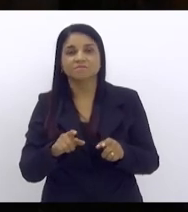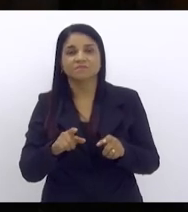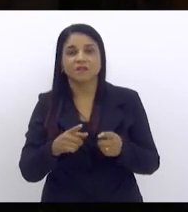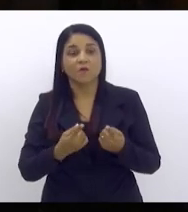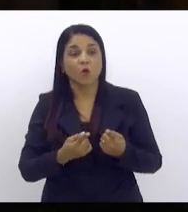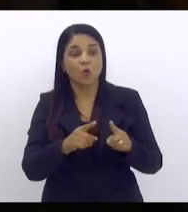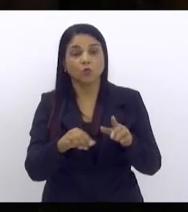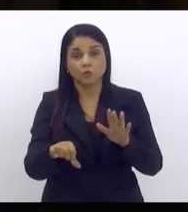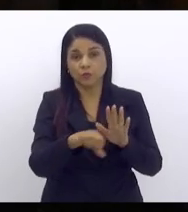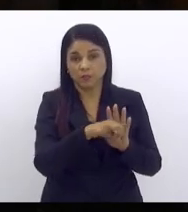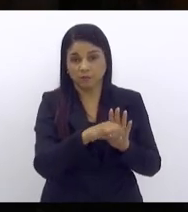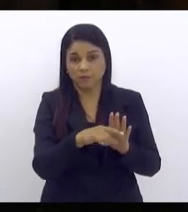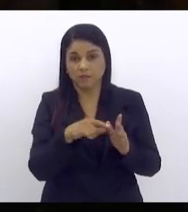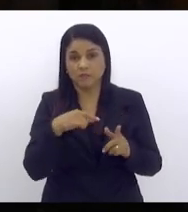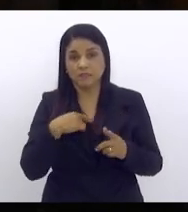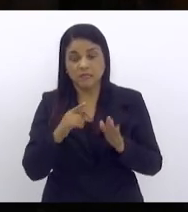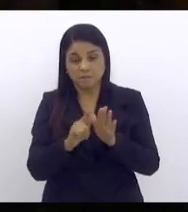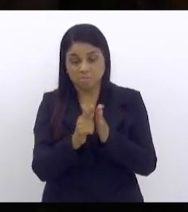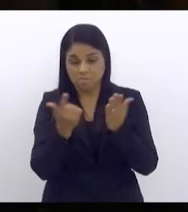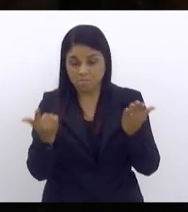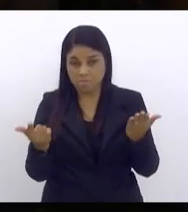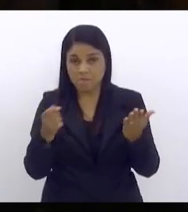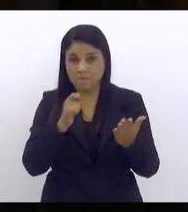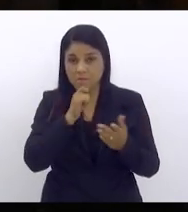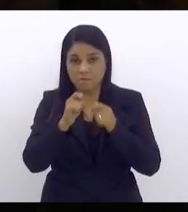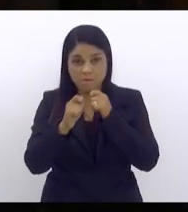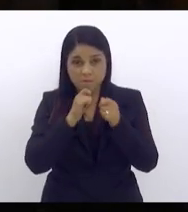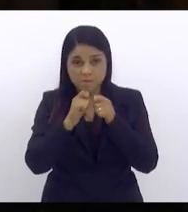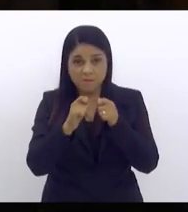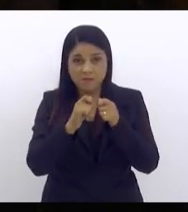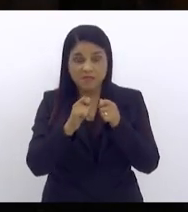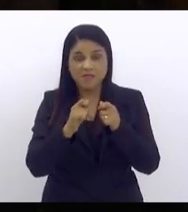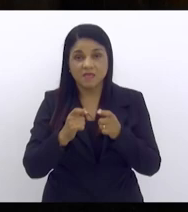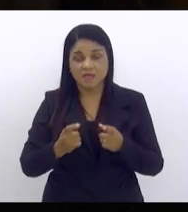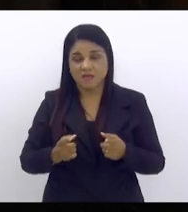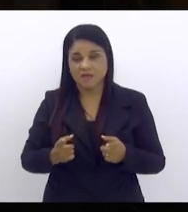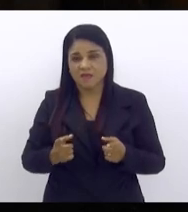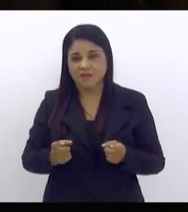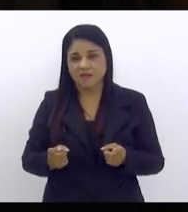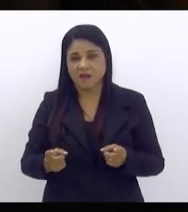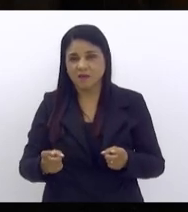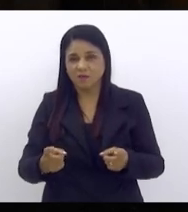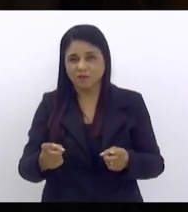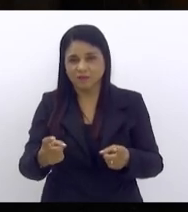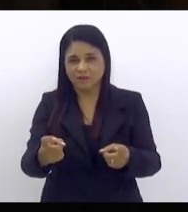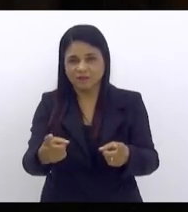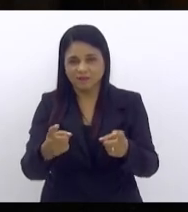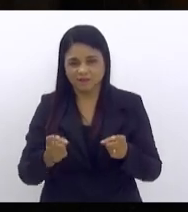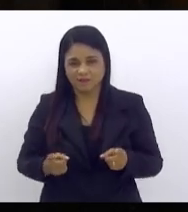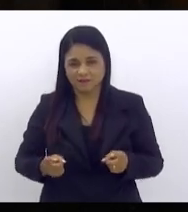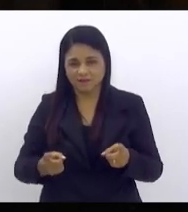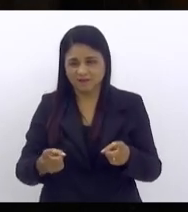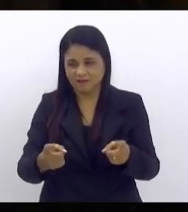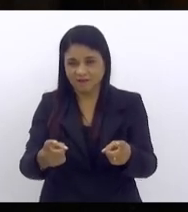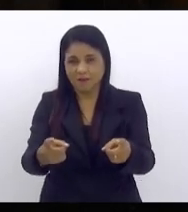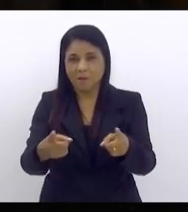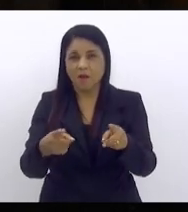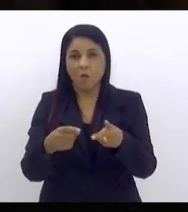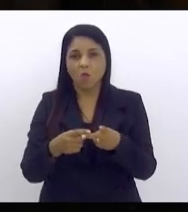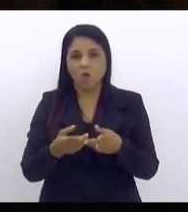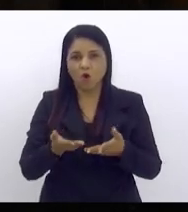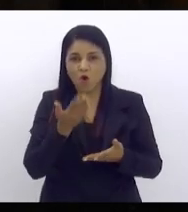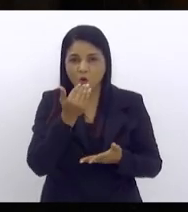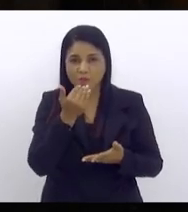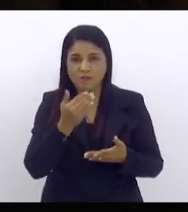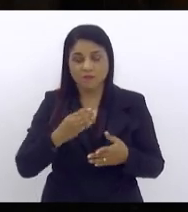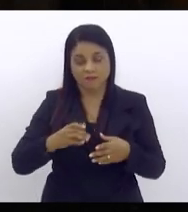aparece quilos e quilos de camarões e queijo brie à vontade. Pega qualquer jornal, tem